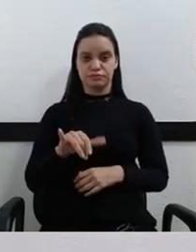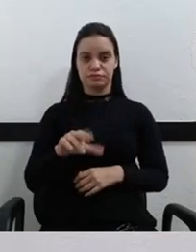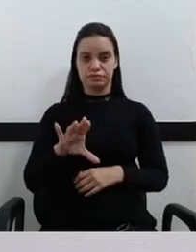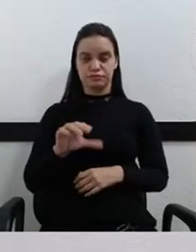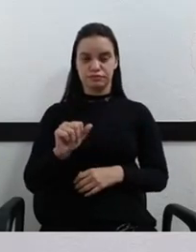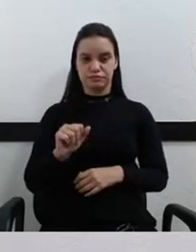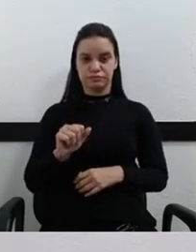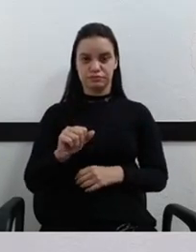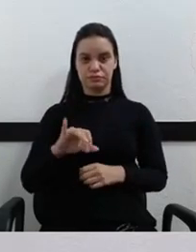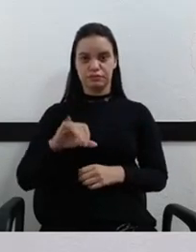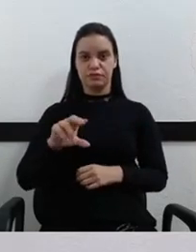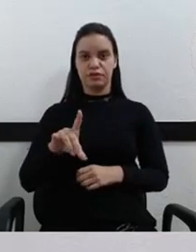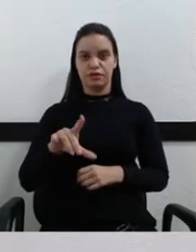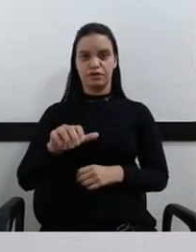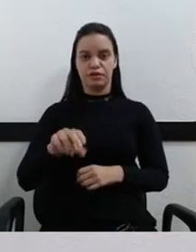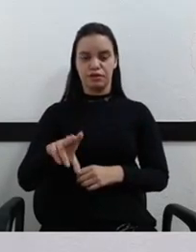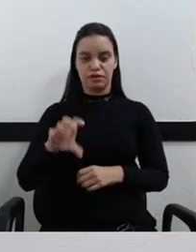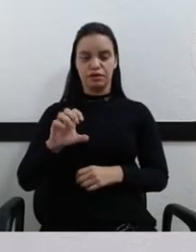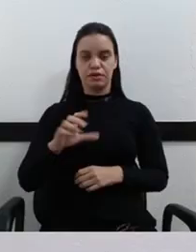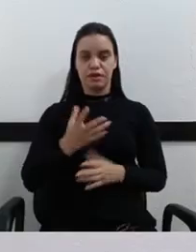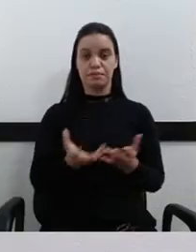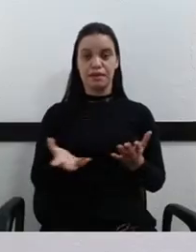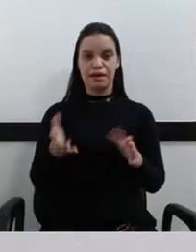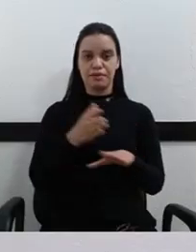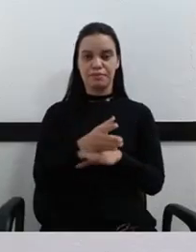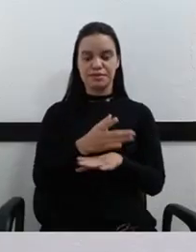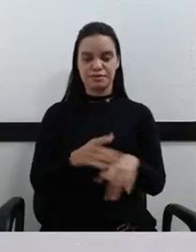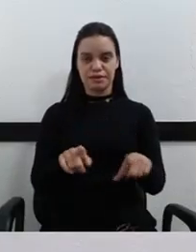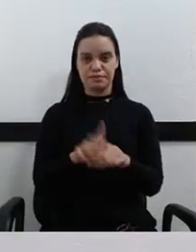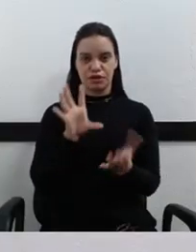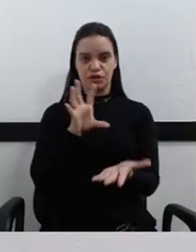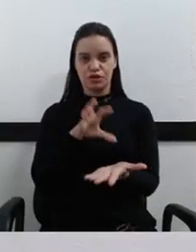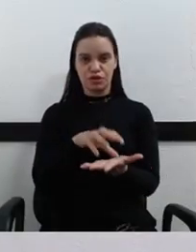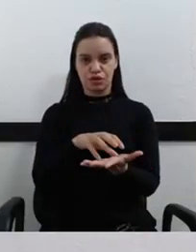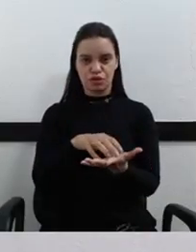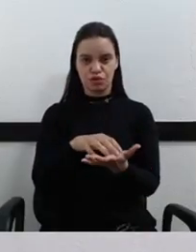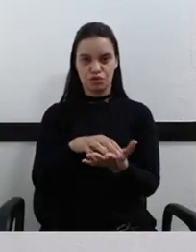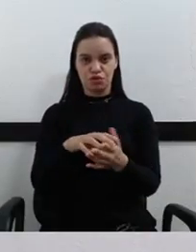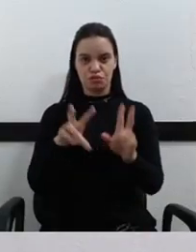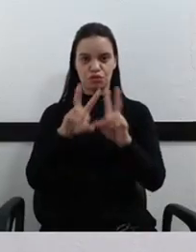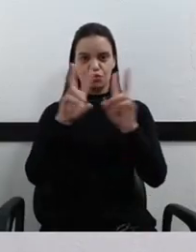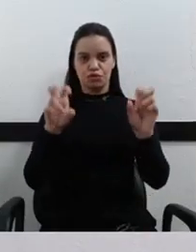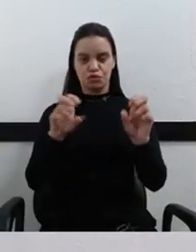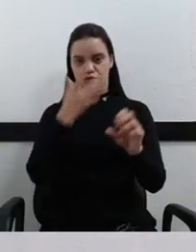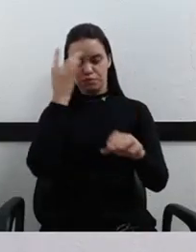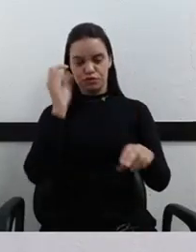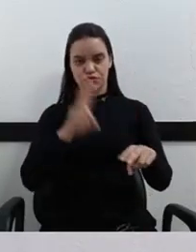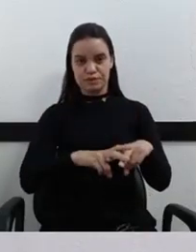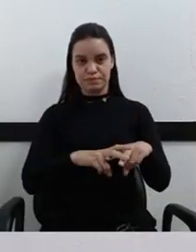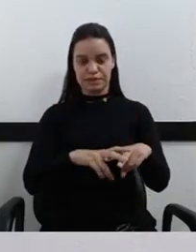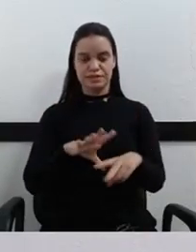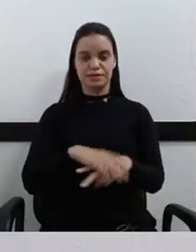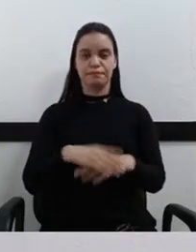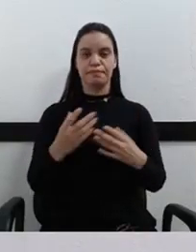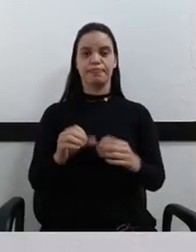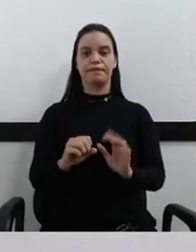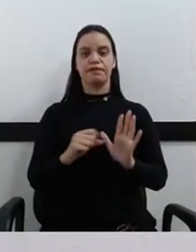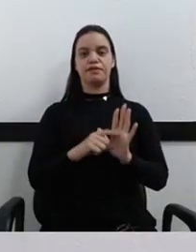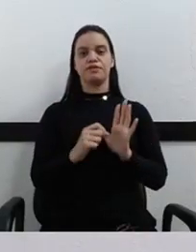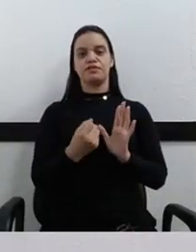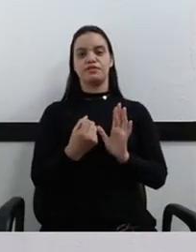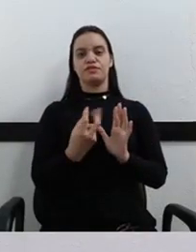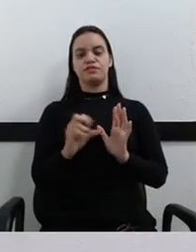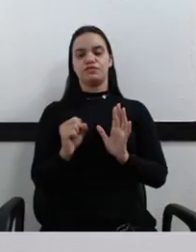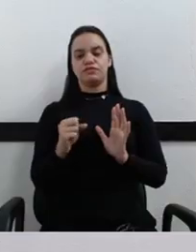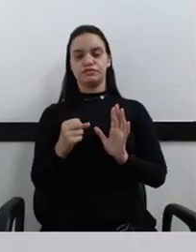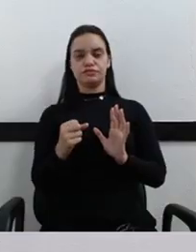Lobianco e Souza e Diliane de Souza Ribeiro para integrarem o Núcleo Especializado de Situação Carcerária. No mais, em conformidade com o artigo 28 da